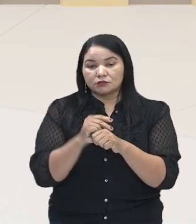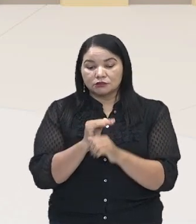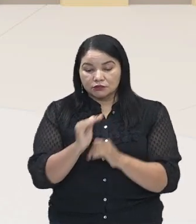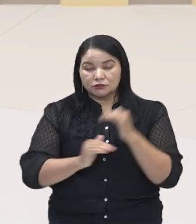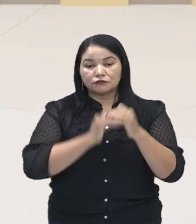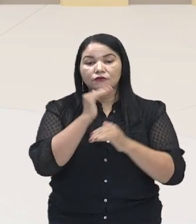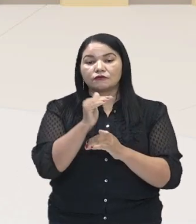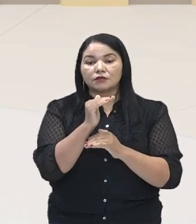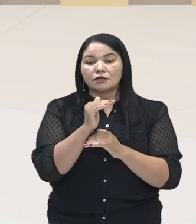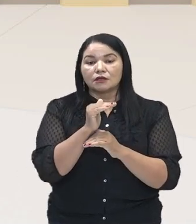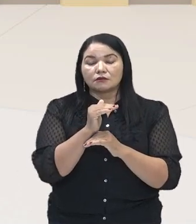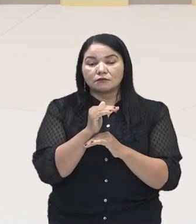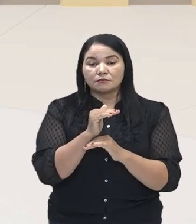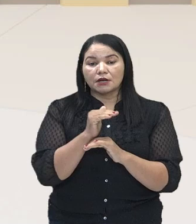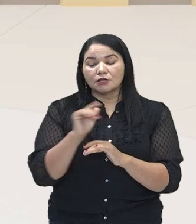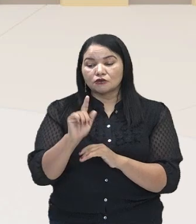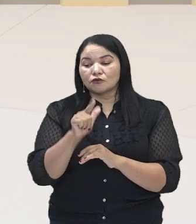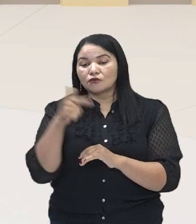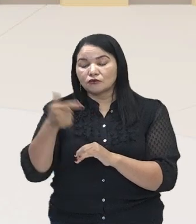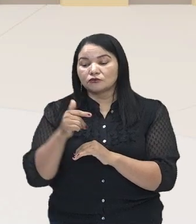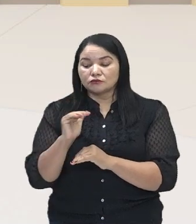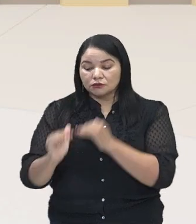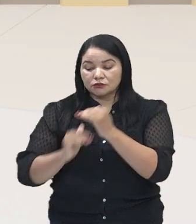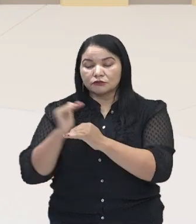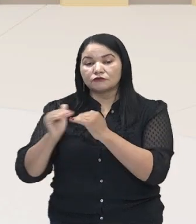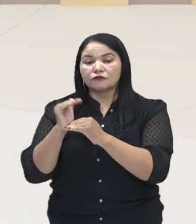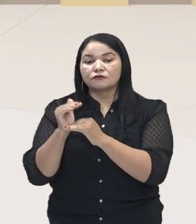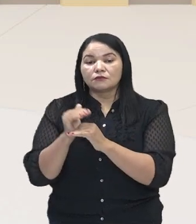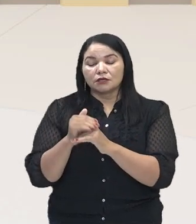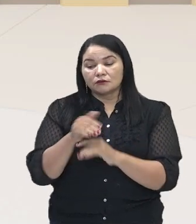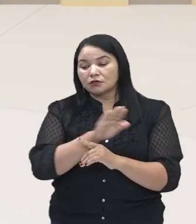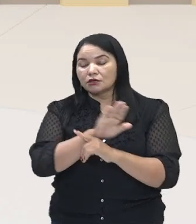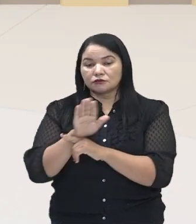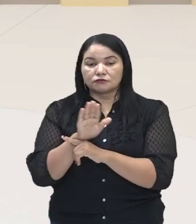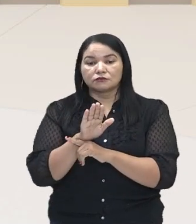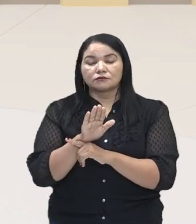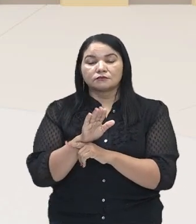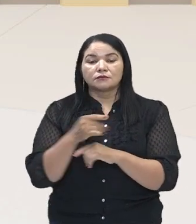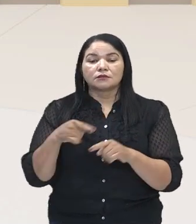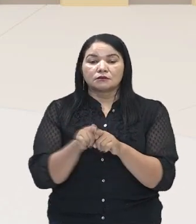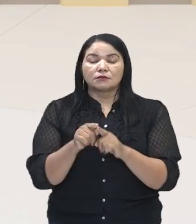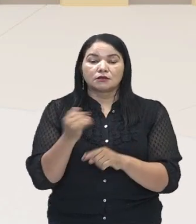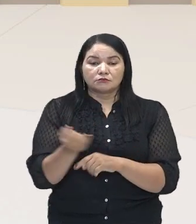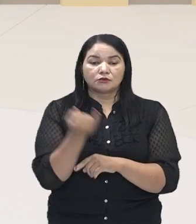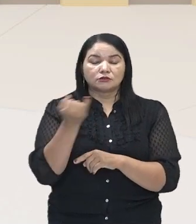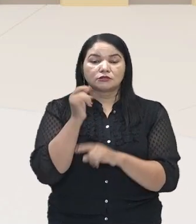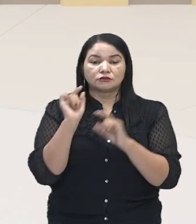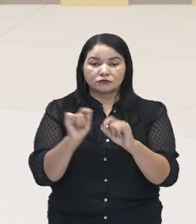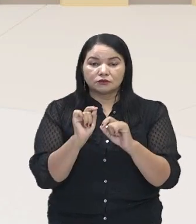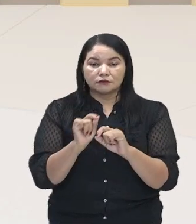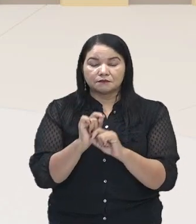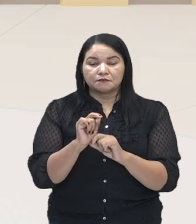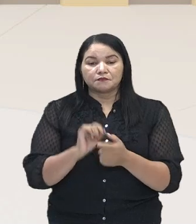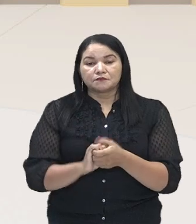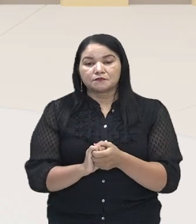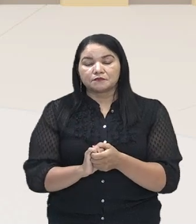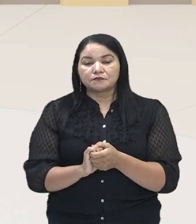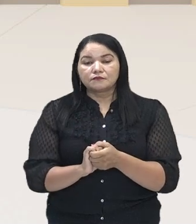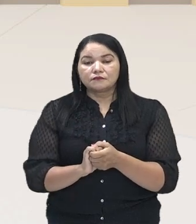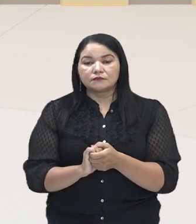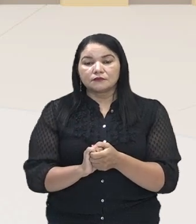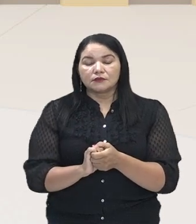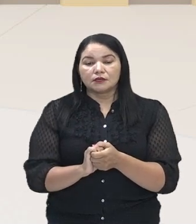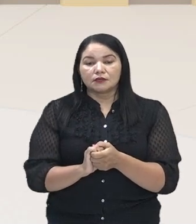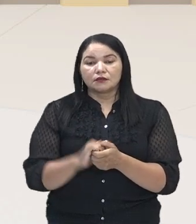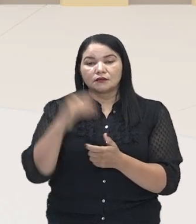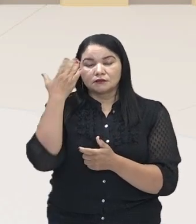ajudar países que estão em desenvolvimento. É importante ter essa ciência de que quando a gente